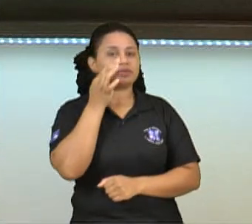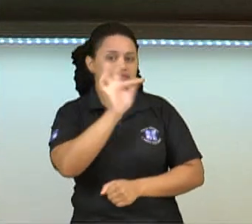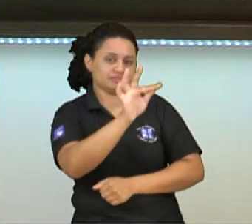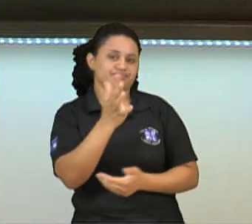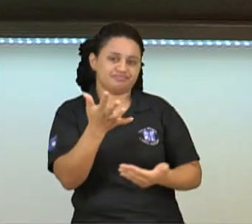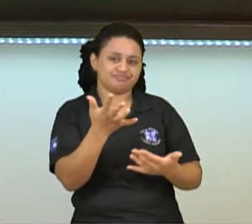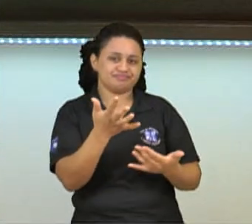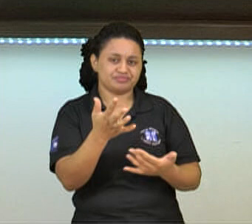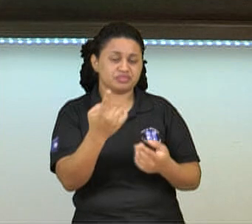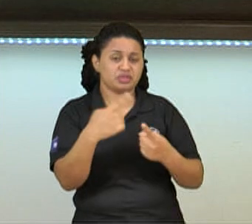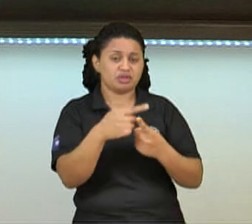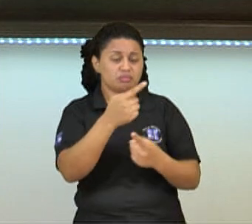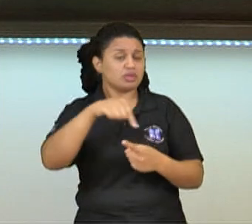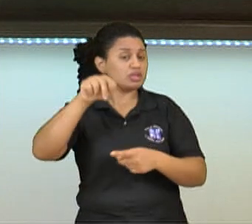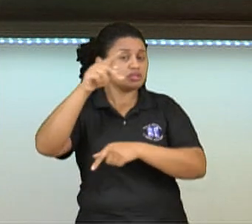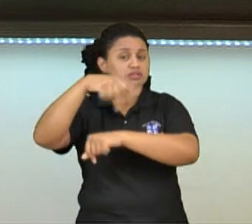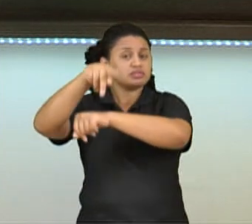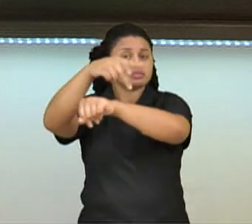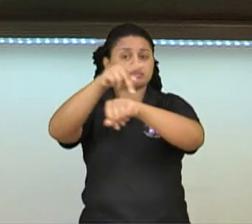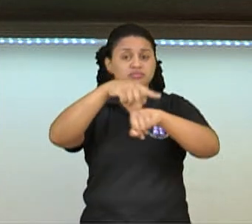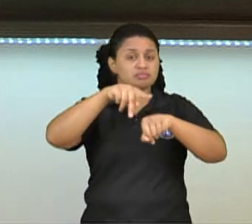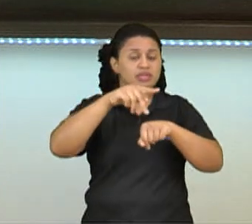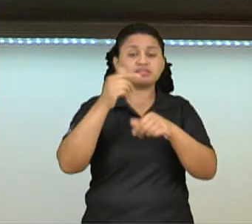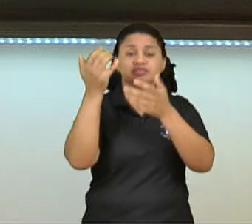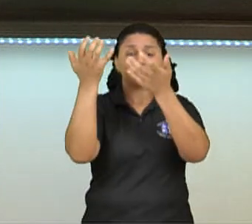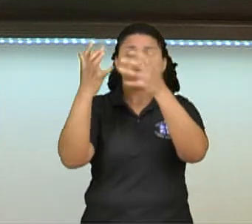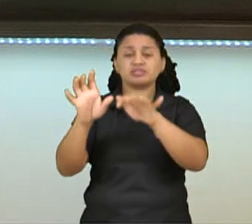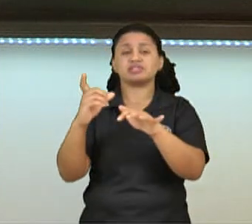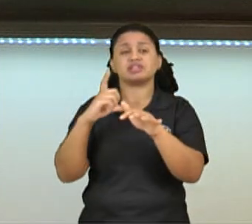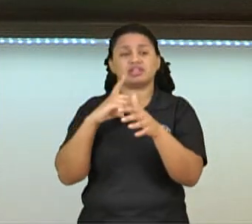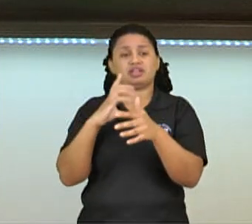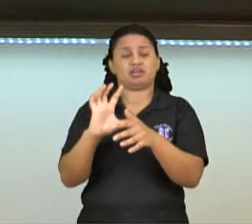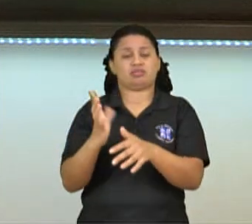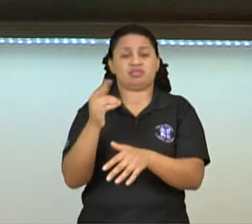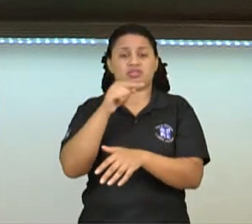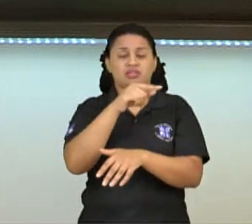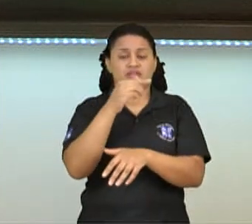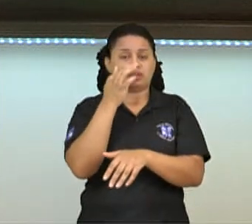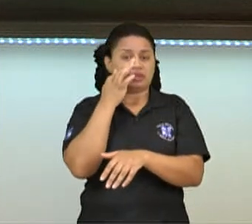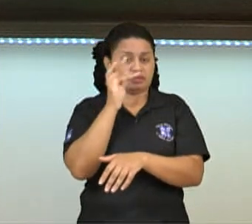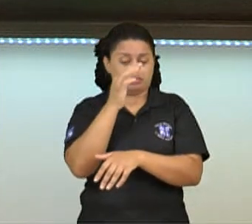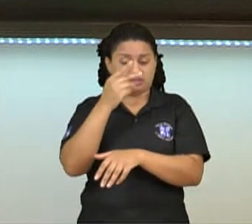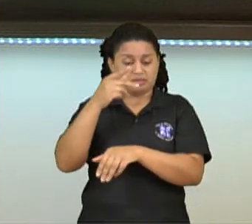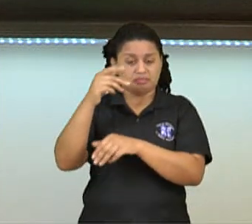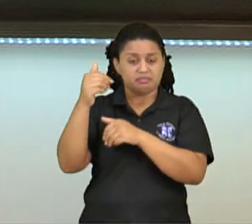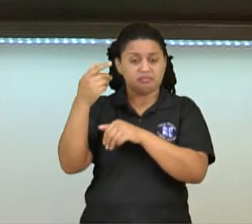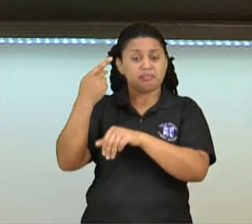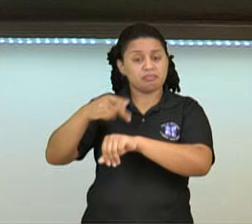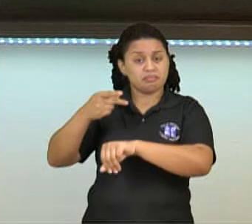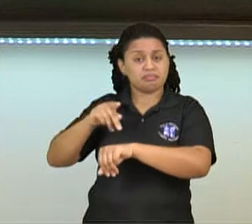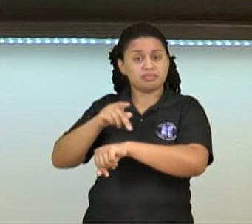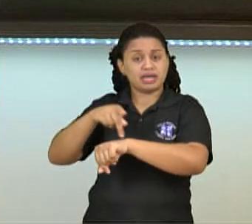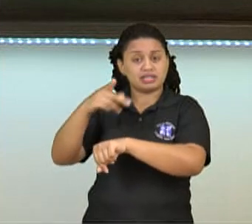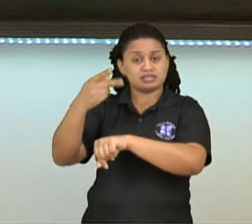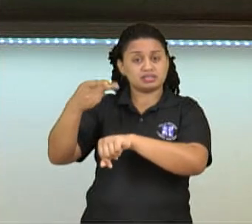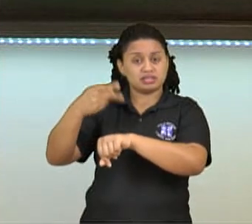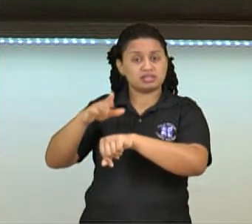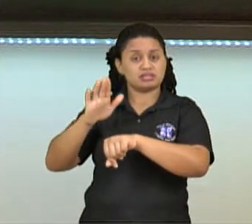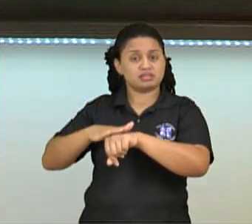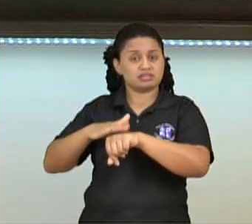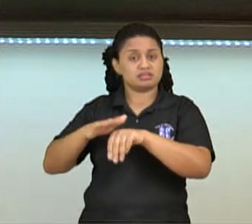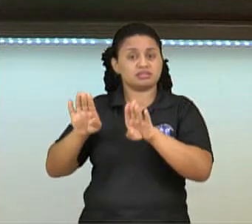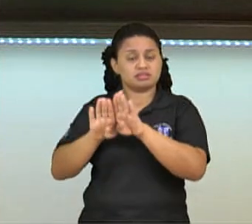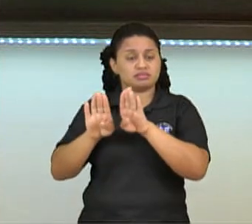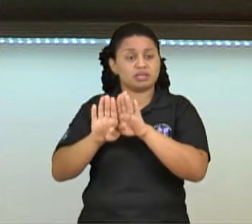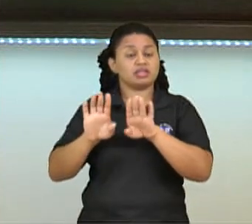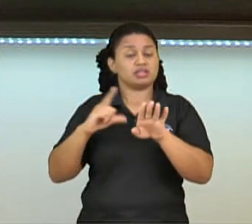que eles não desejavam que ocorresse algo parecido dentro das suas nações. Então vários conflitos eles